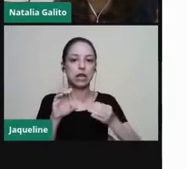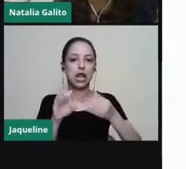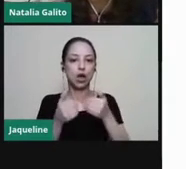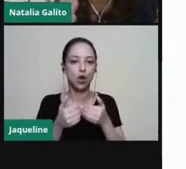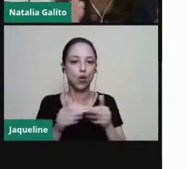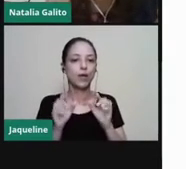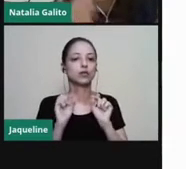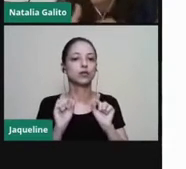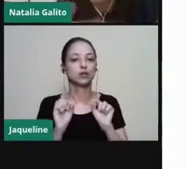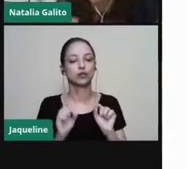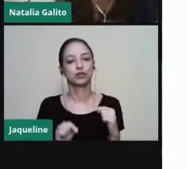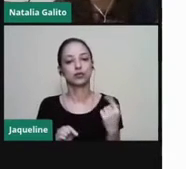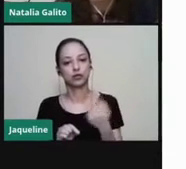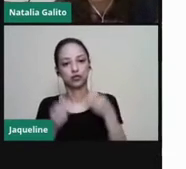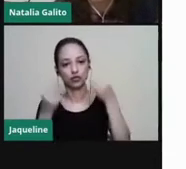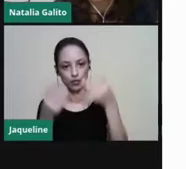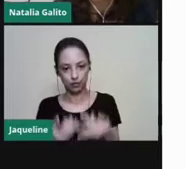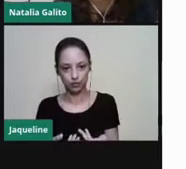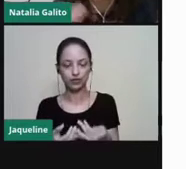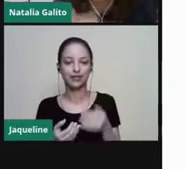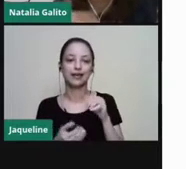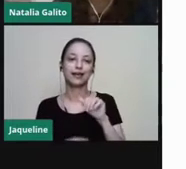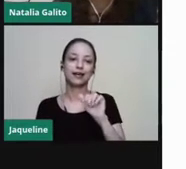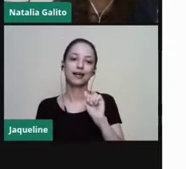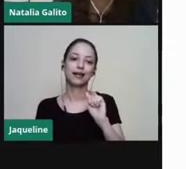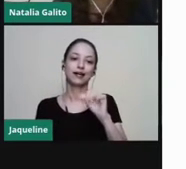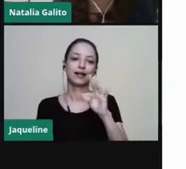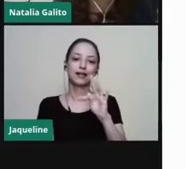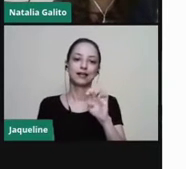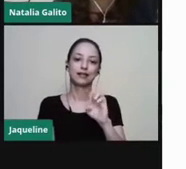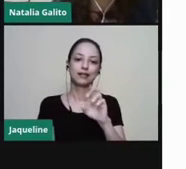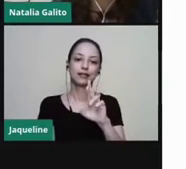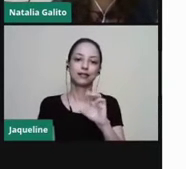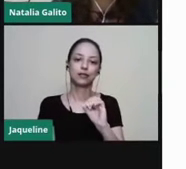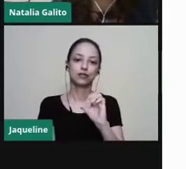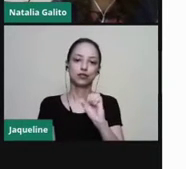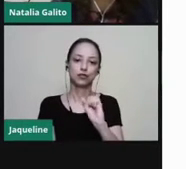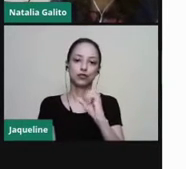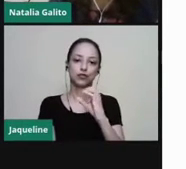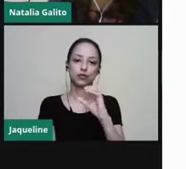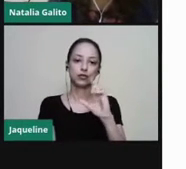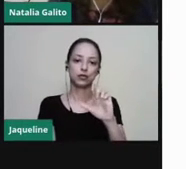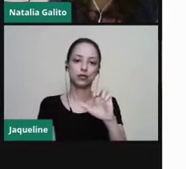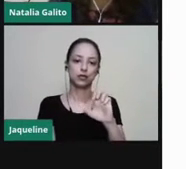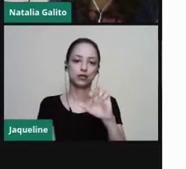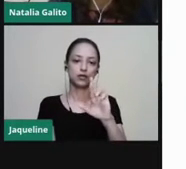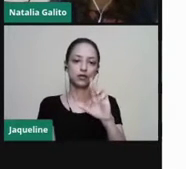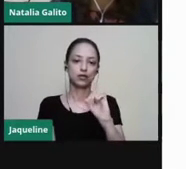chama a placa de aterosclerose, né, ao início do processo aterosclerótico.